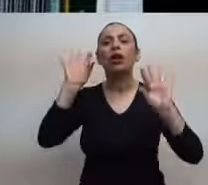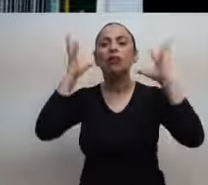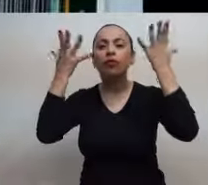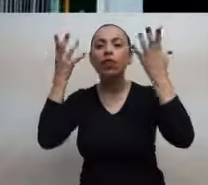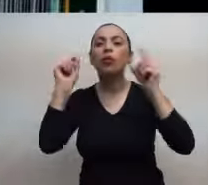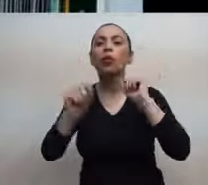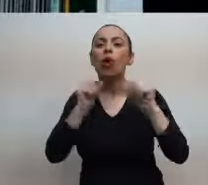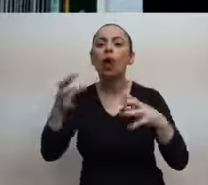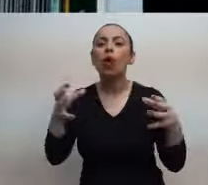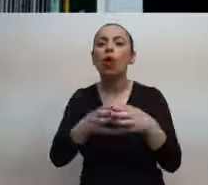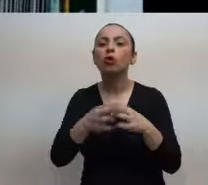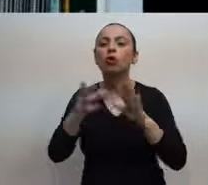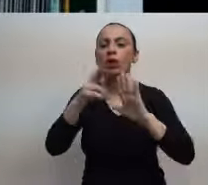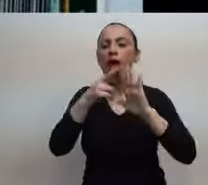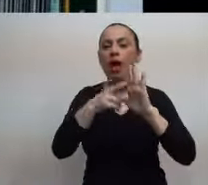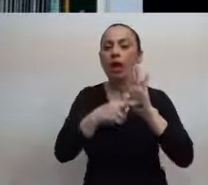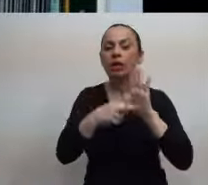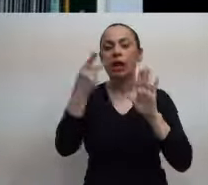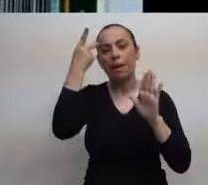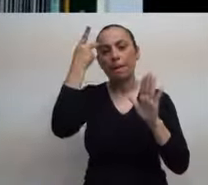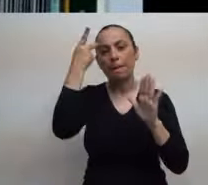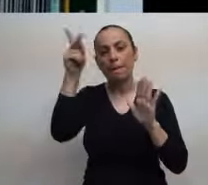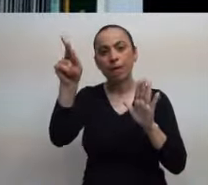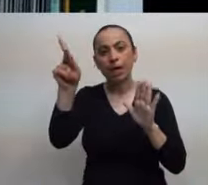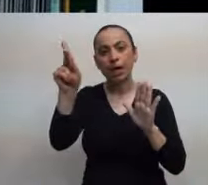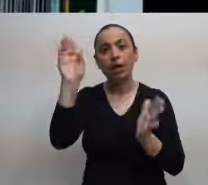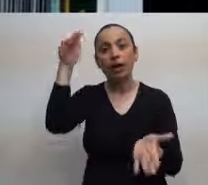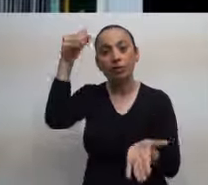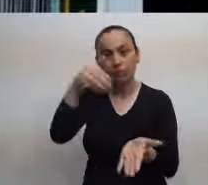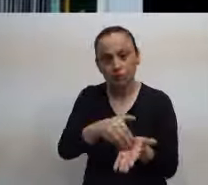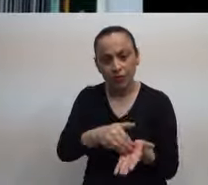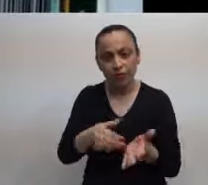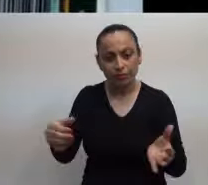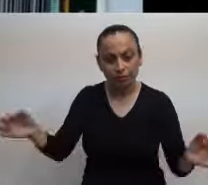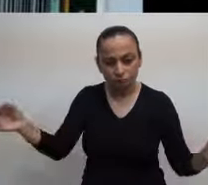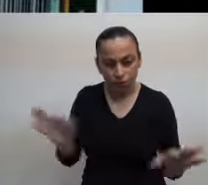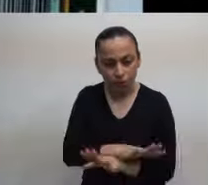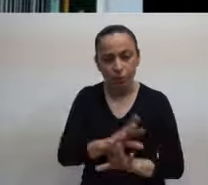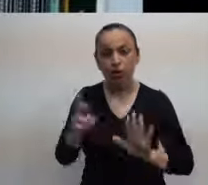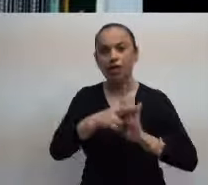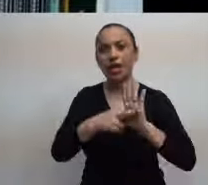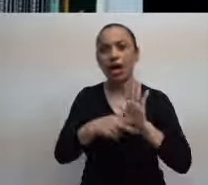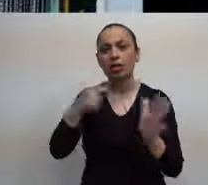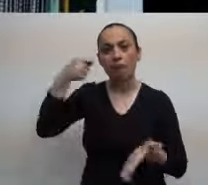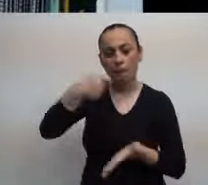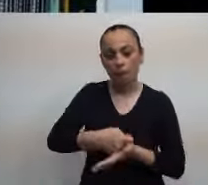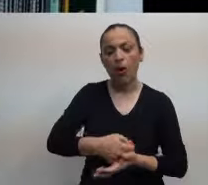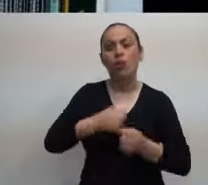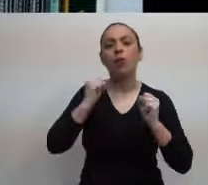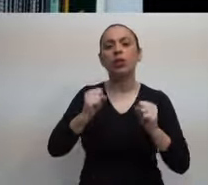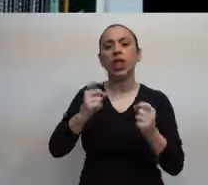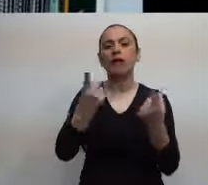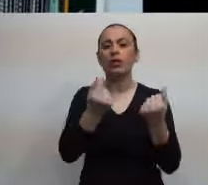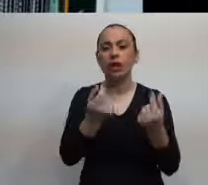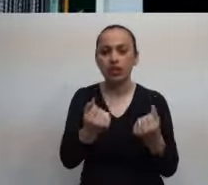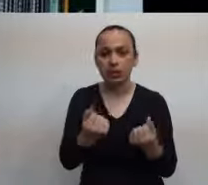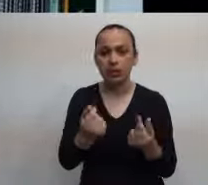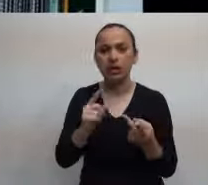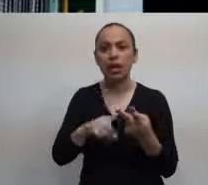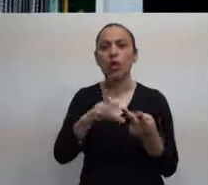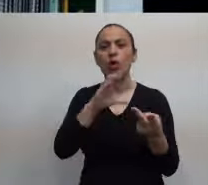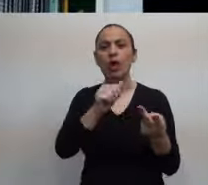Define como o conjunto de regras para pôr fim a todas as regras, imposto pelos poderes